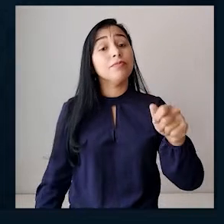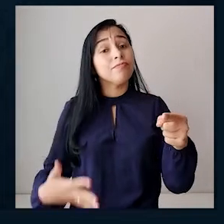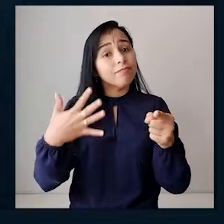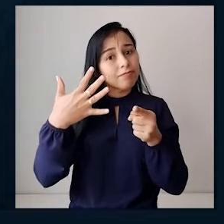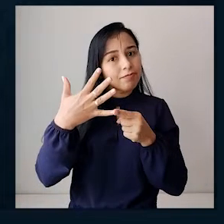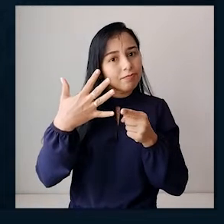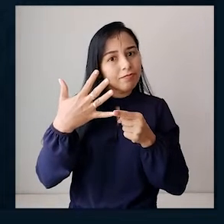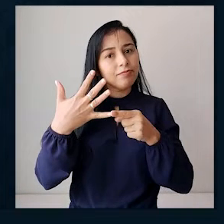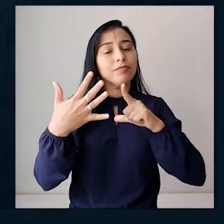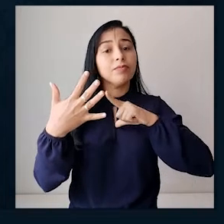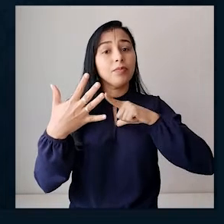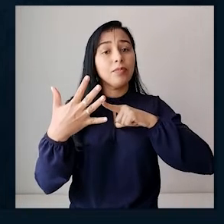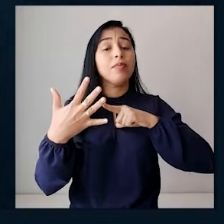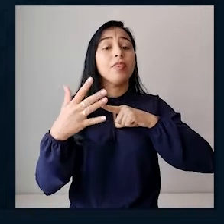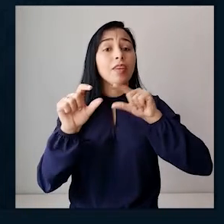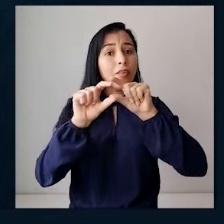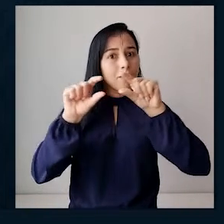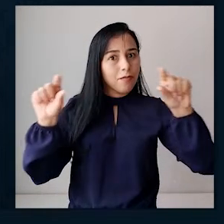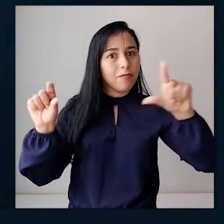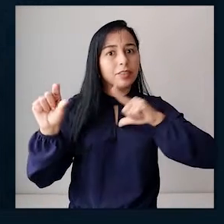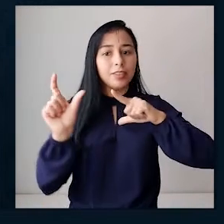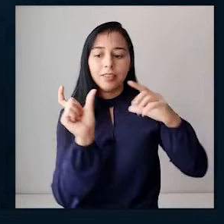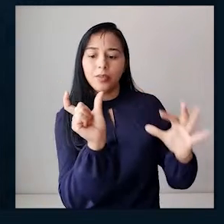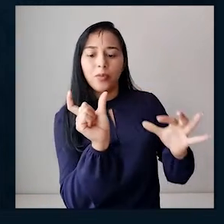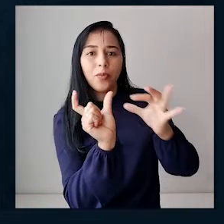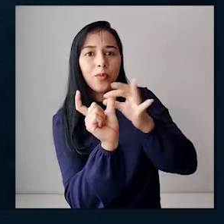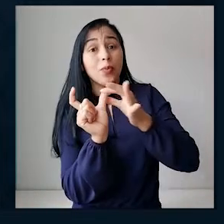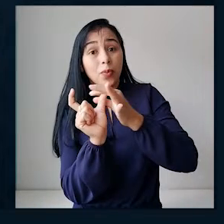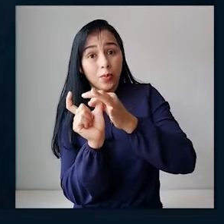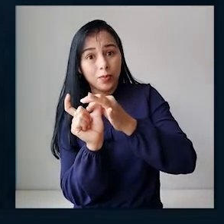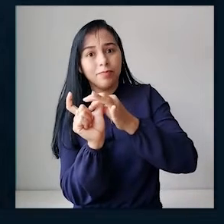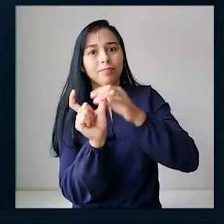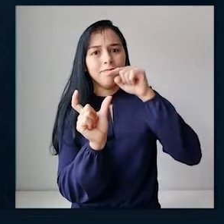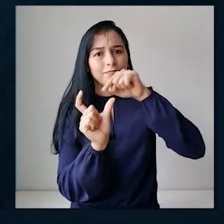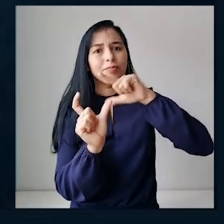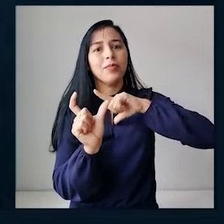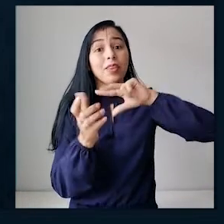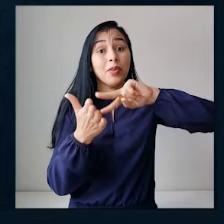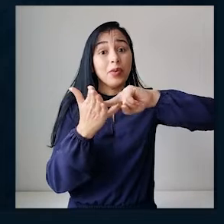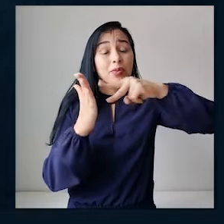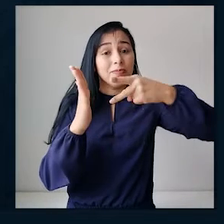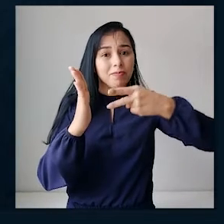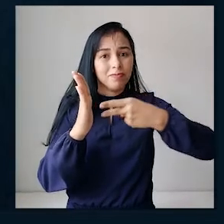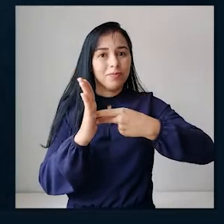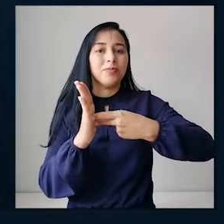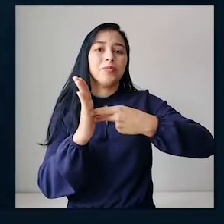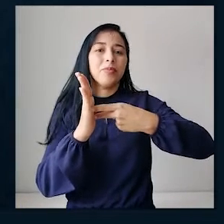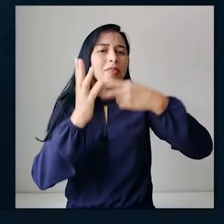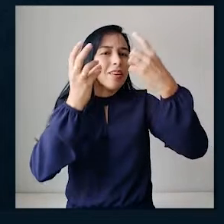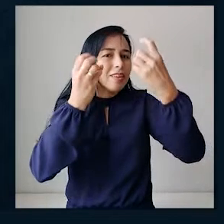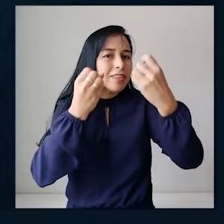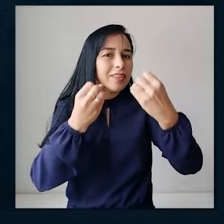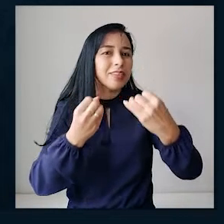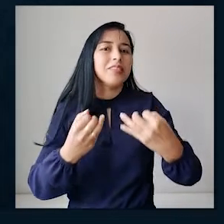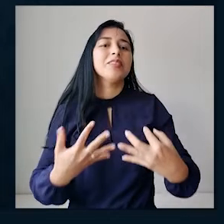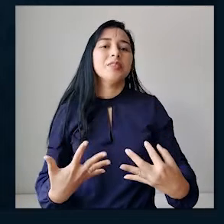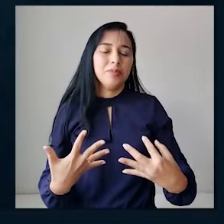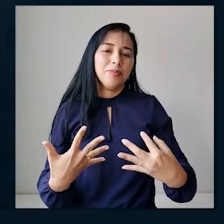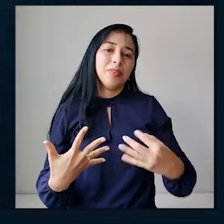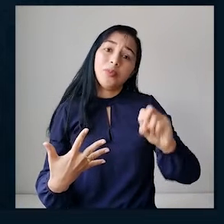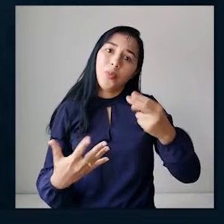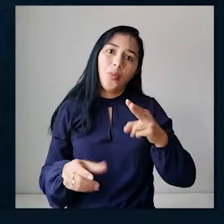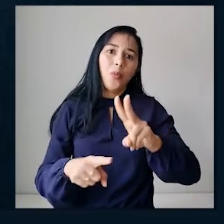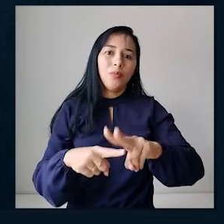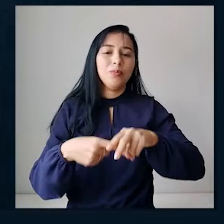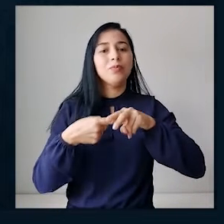ao final nós temos conectivos que dão para a oração a ideia de justificativa